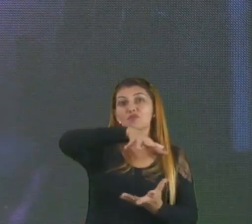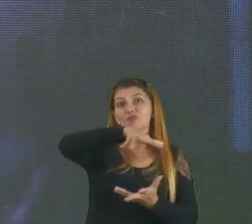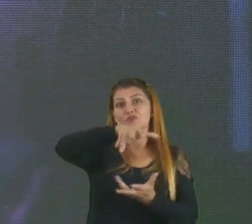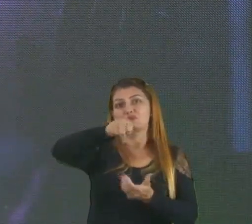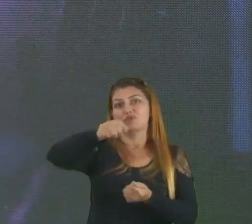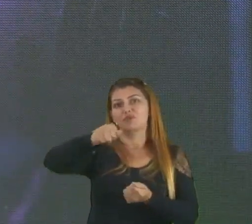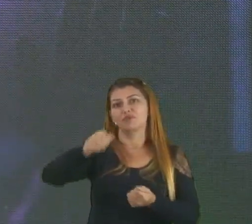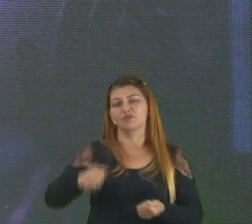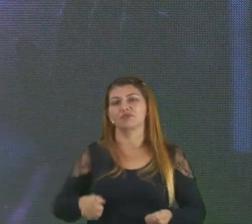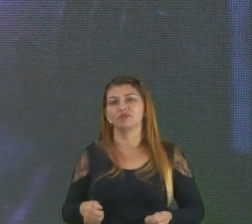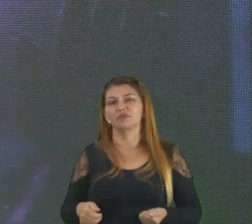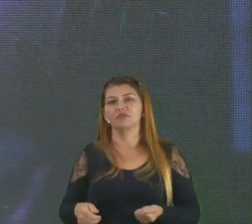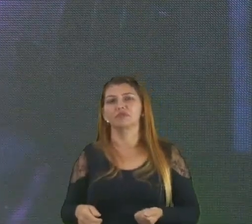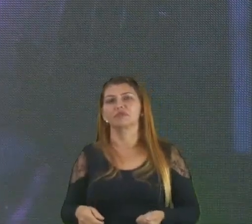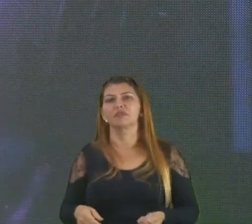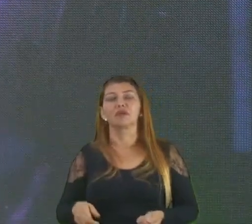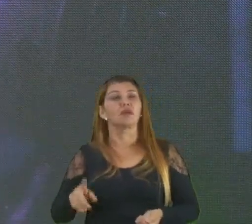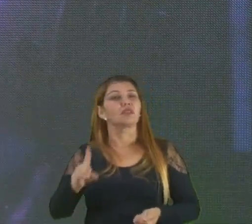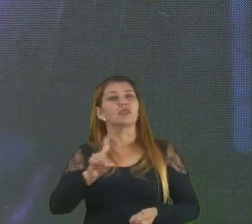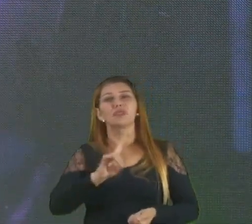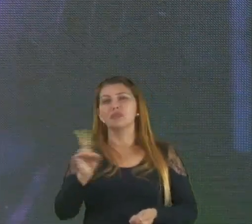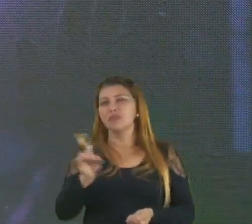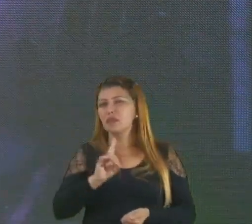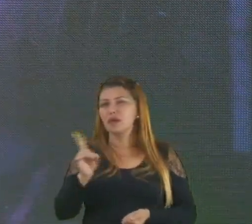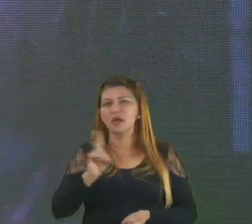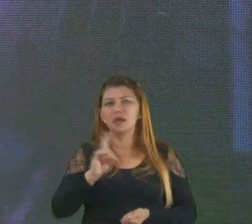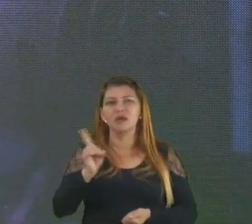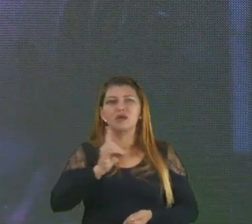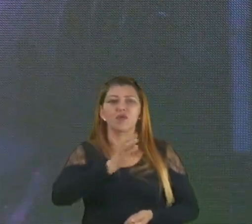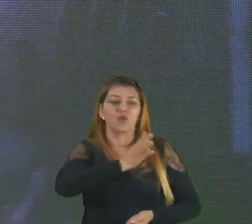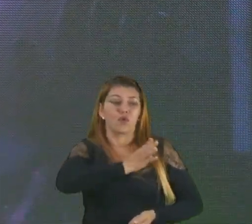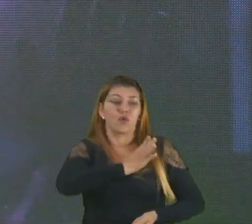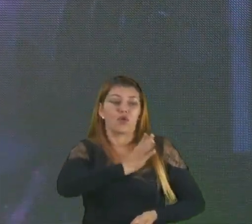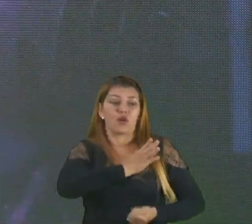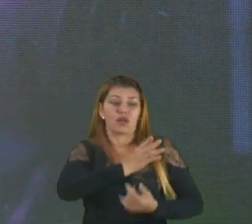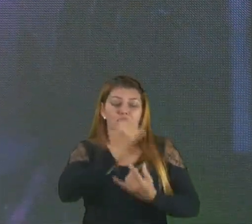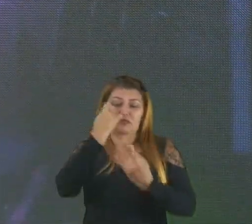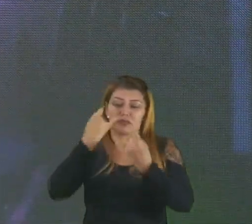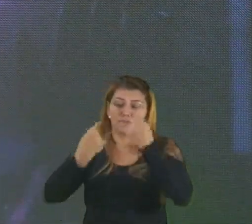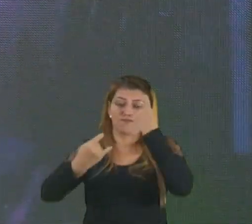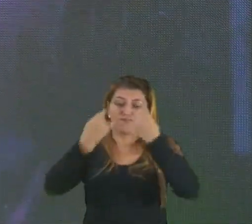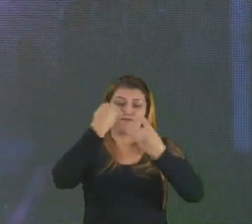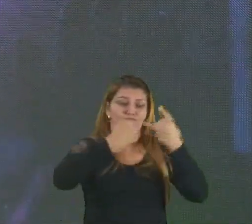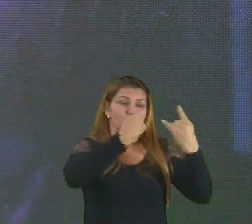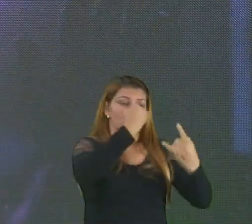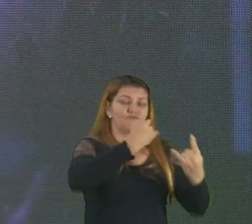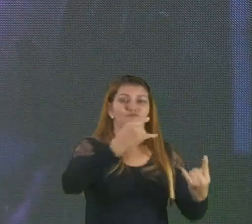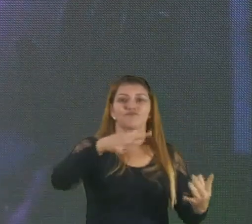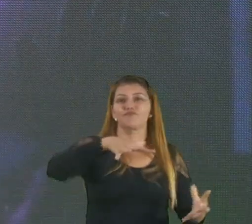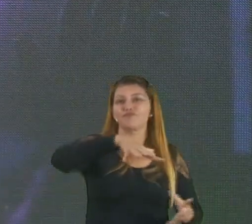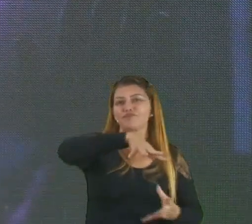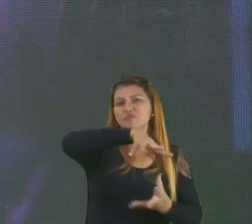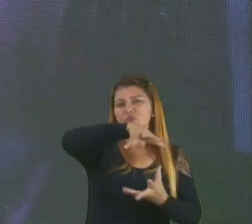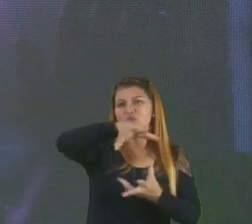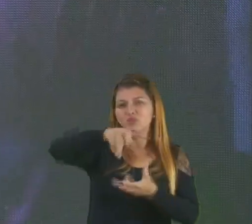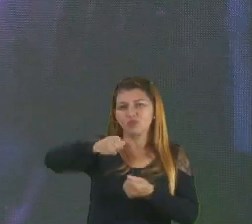novo: não coloque o teu coração nas coisas deste